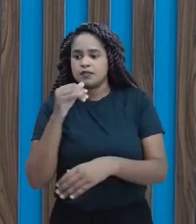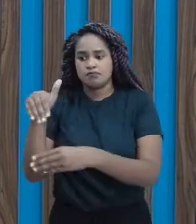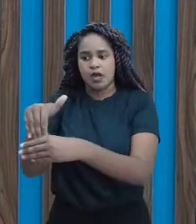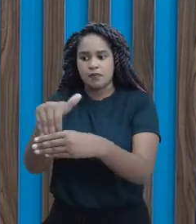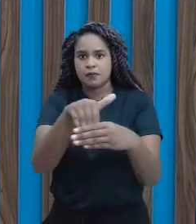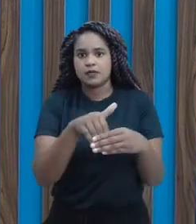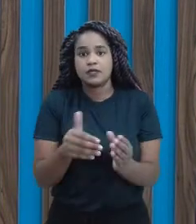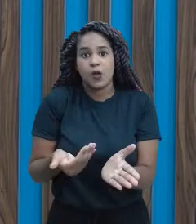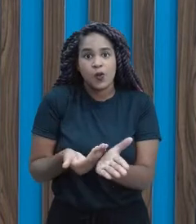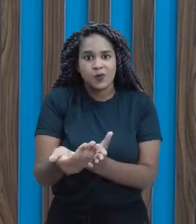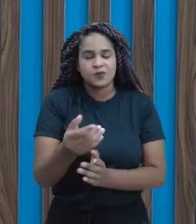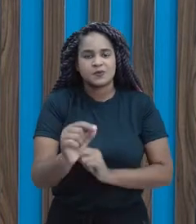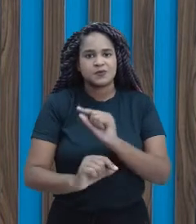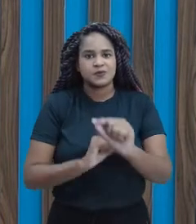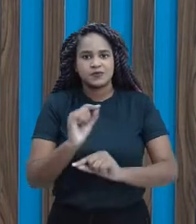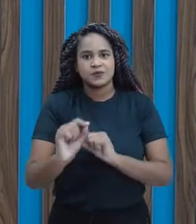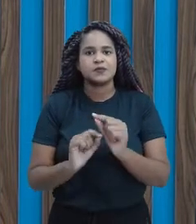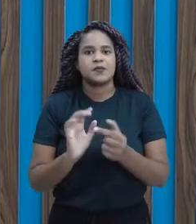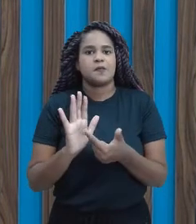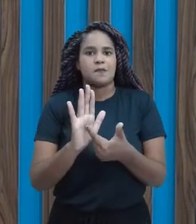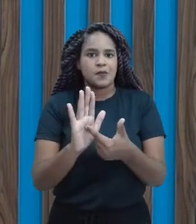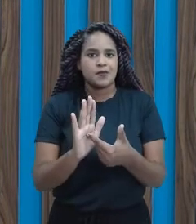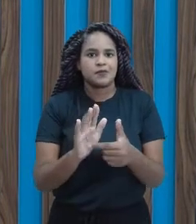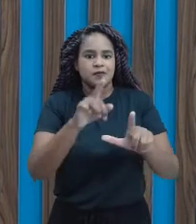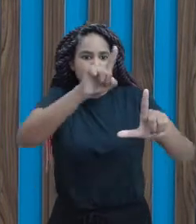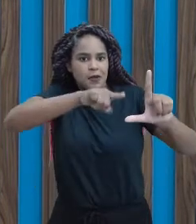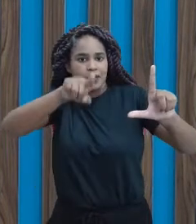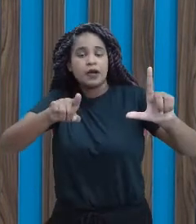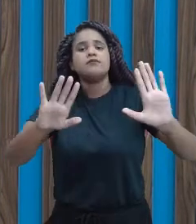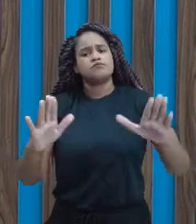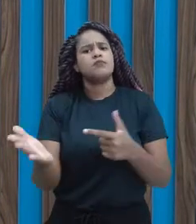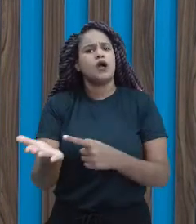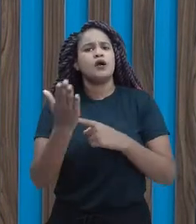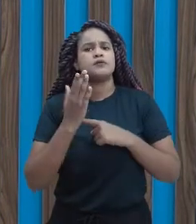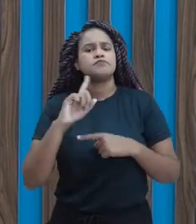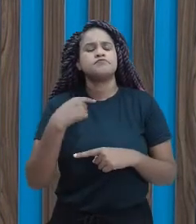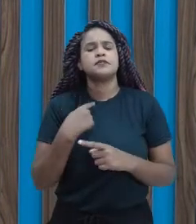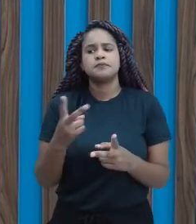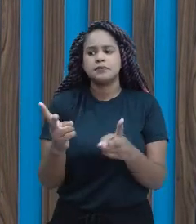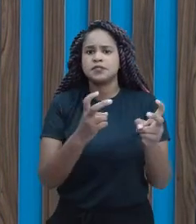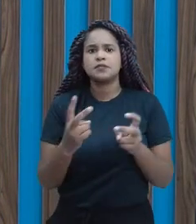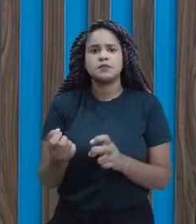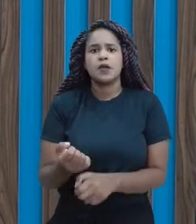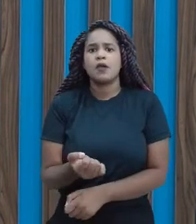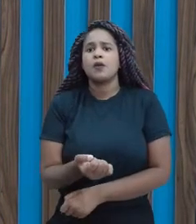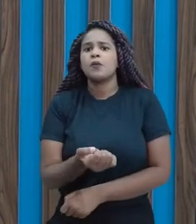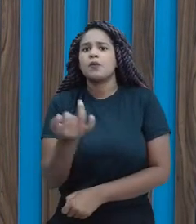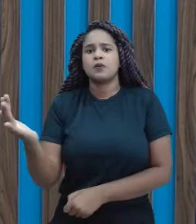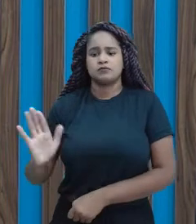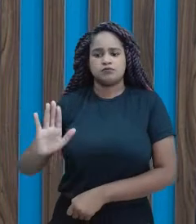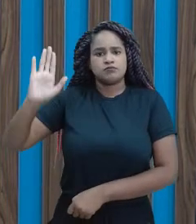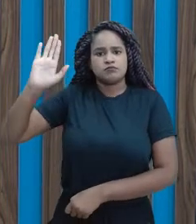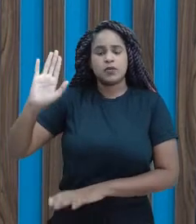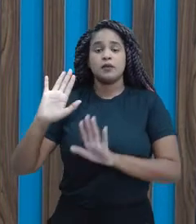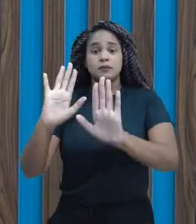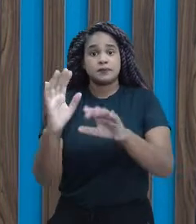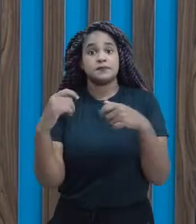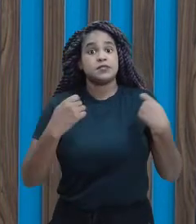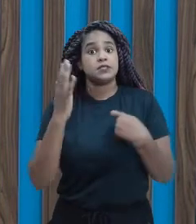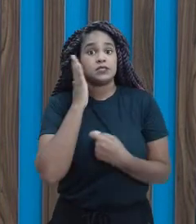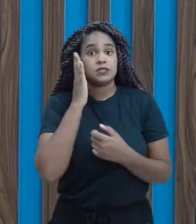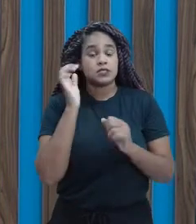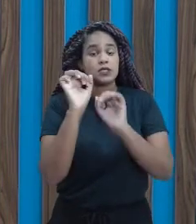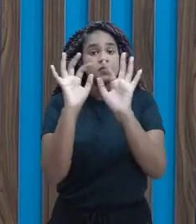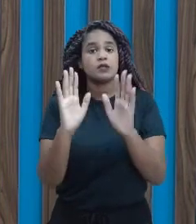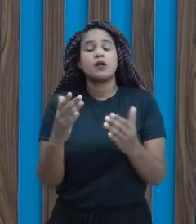começa a aparecer lá, claro, aquilo nos ajuda a projetar, né? A pensar, por exemplo, as escolhas, mas também a gente precisa sempre entender, né? Em qual